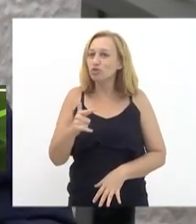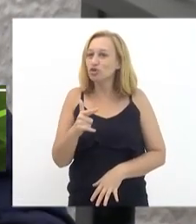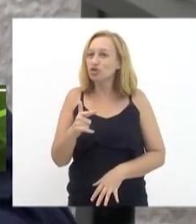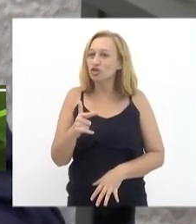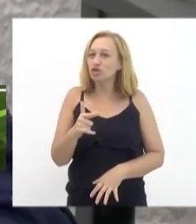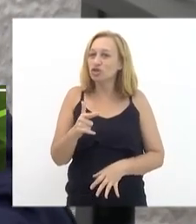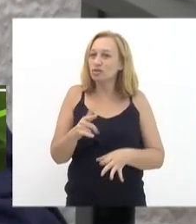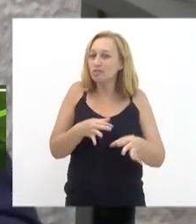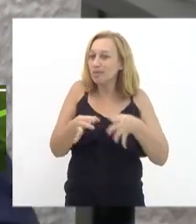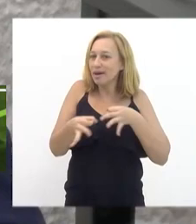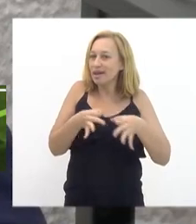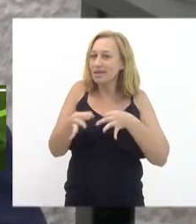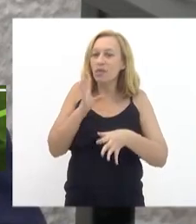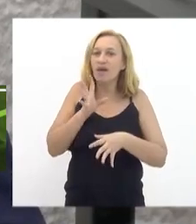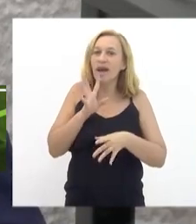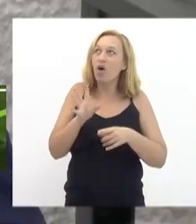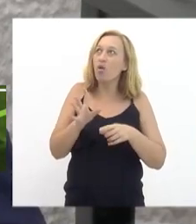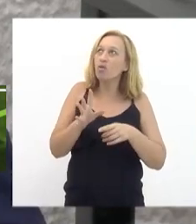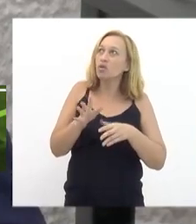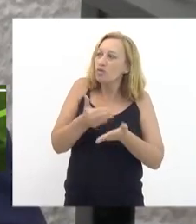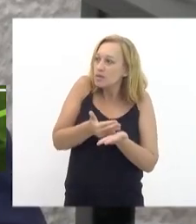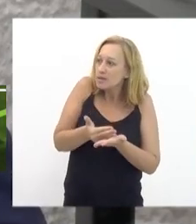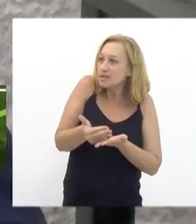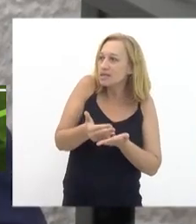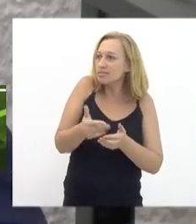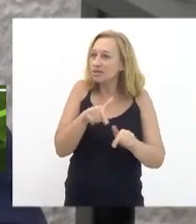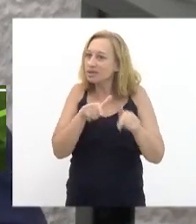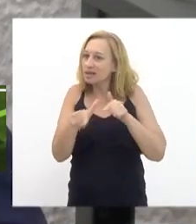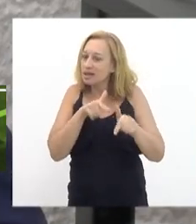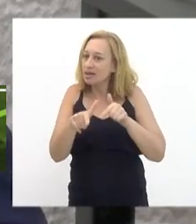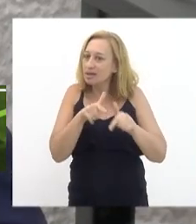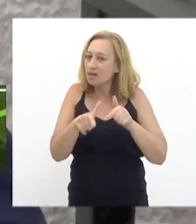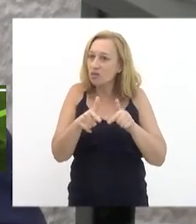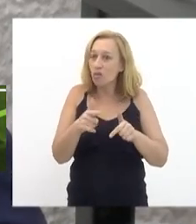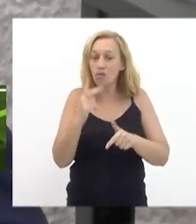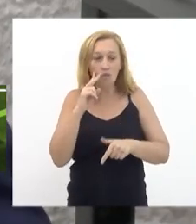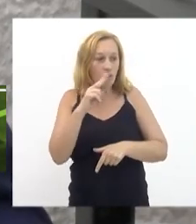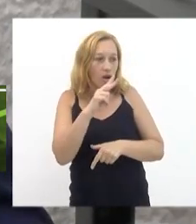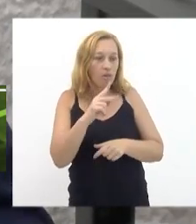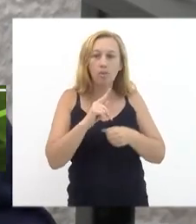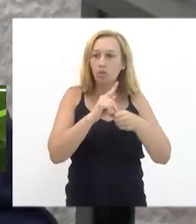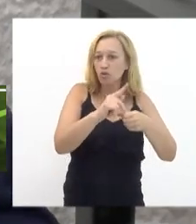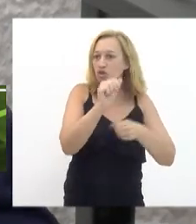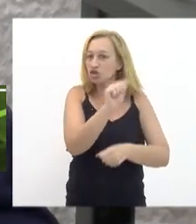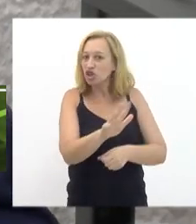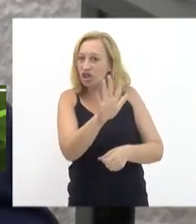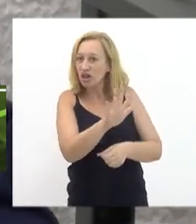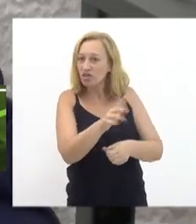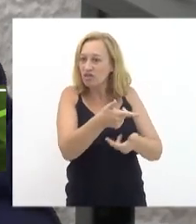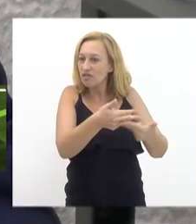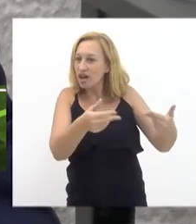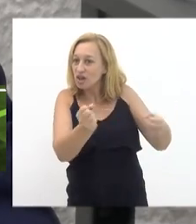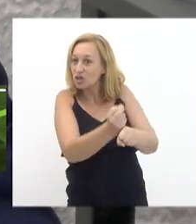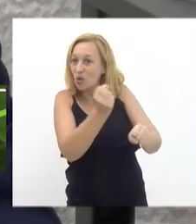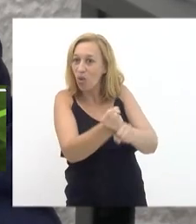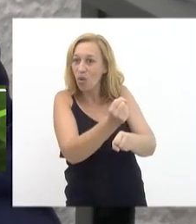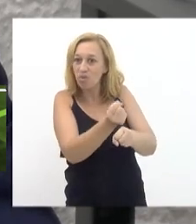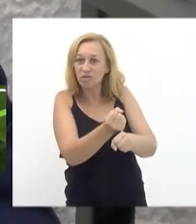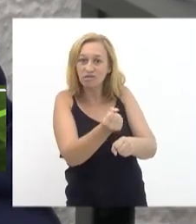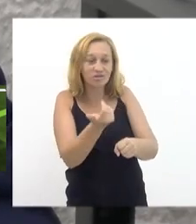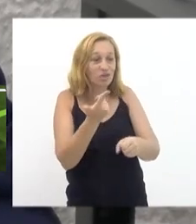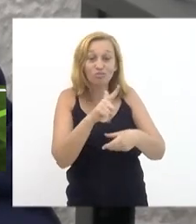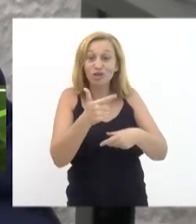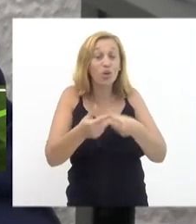legal quando nós começamos a trabalhar nós esbarramos na procuradoria geral com a uma série de obras que a gente não tinha